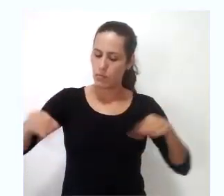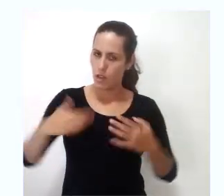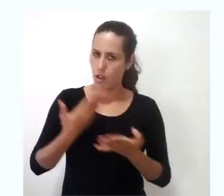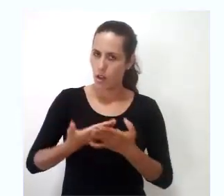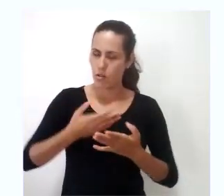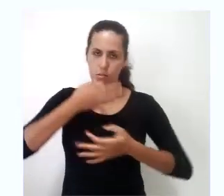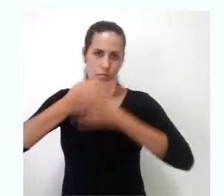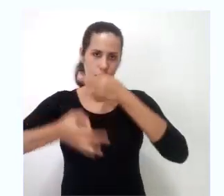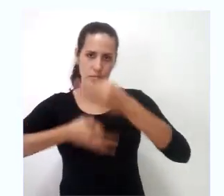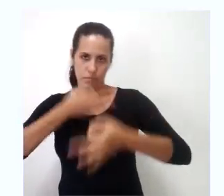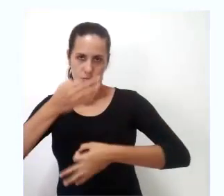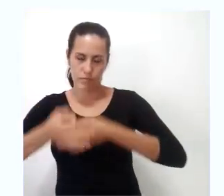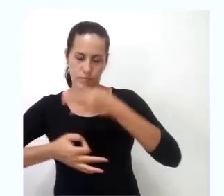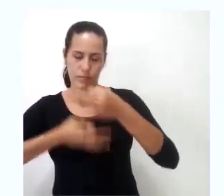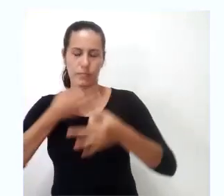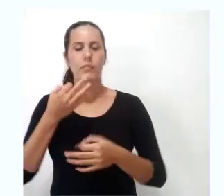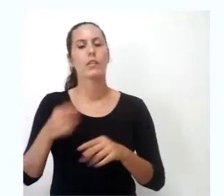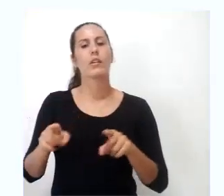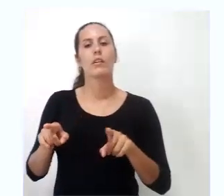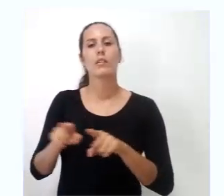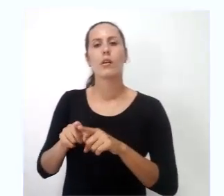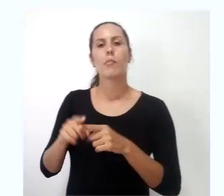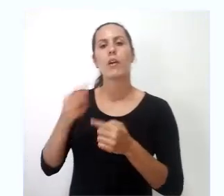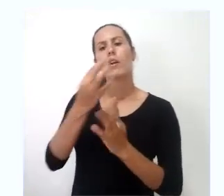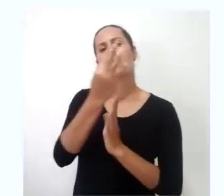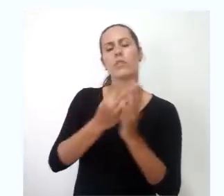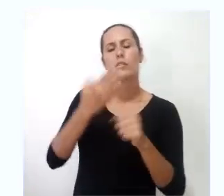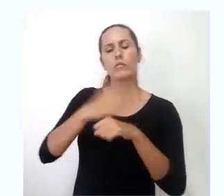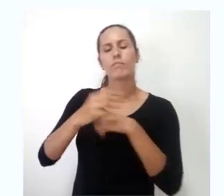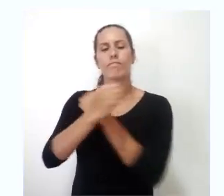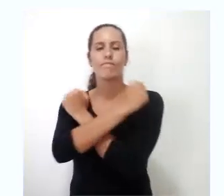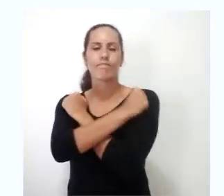em sala de aula, com colegas e treinar